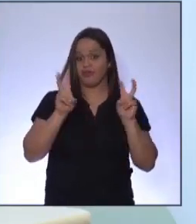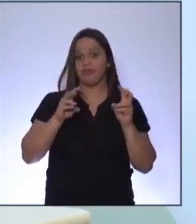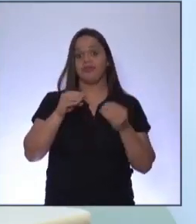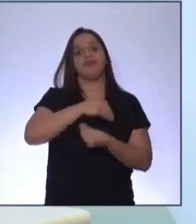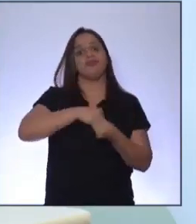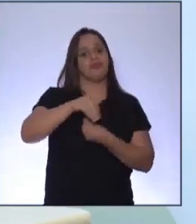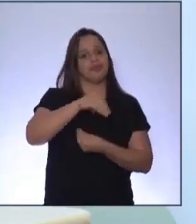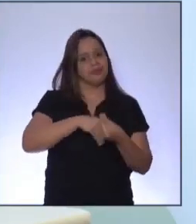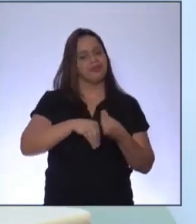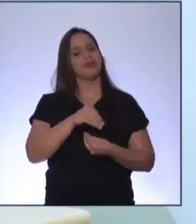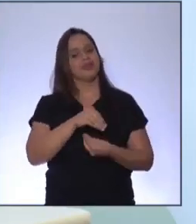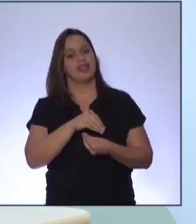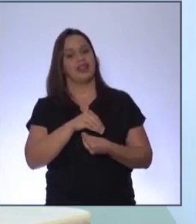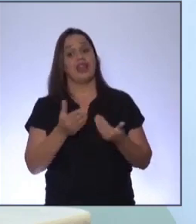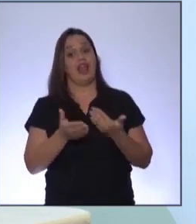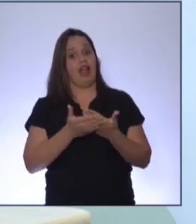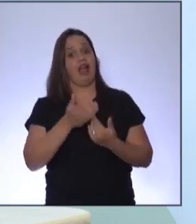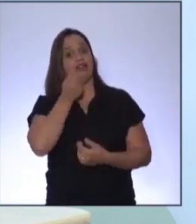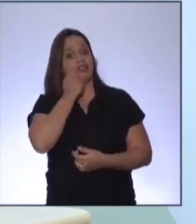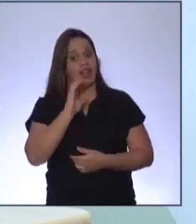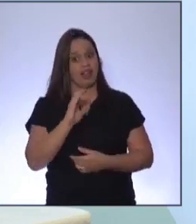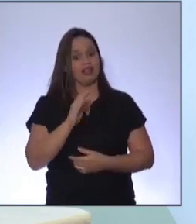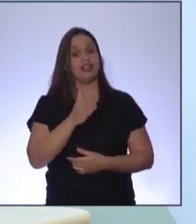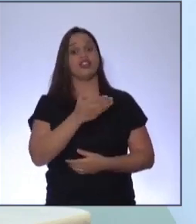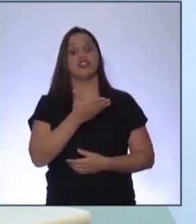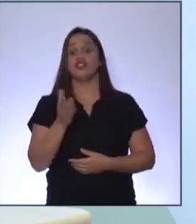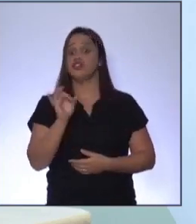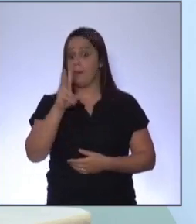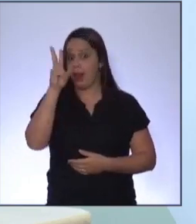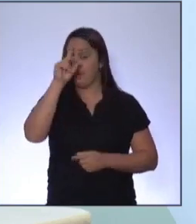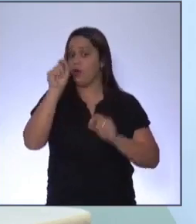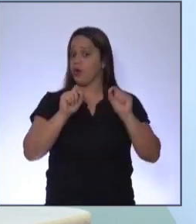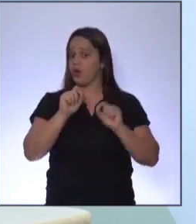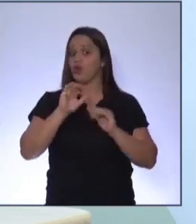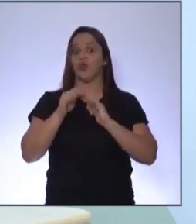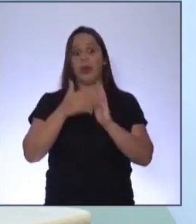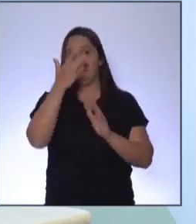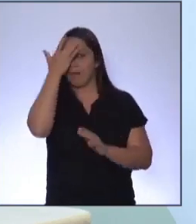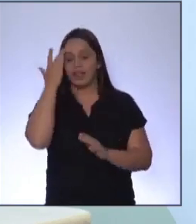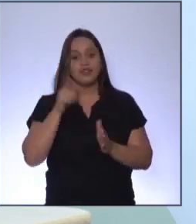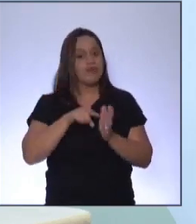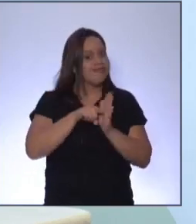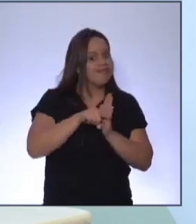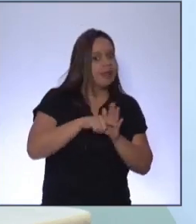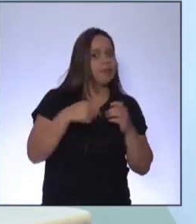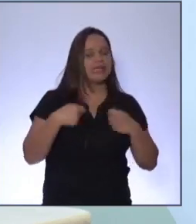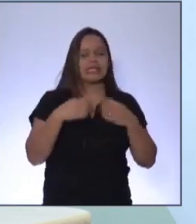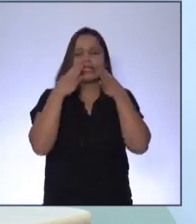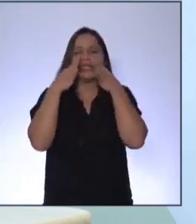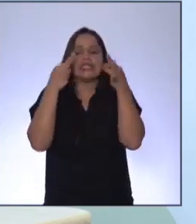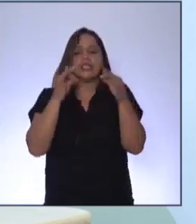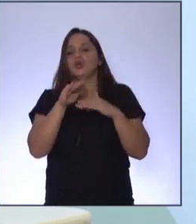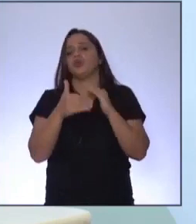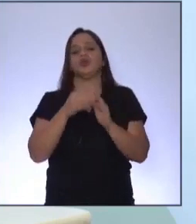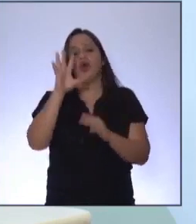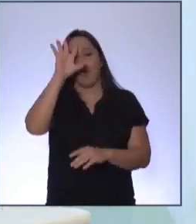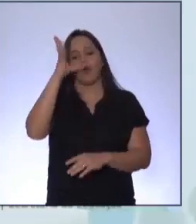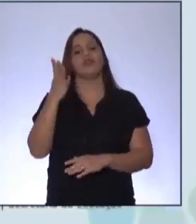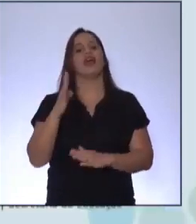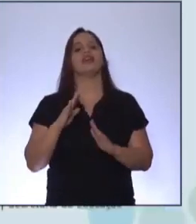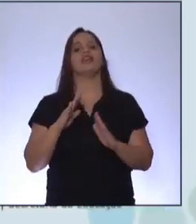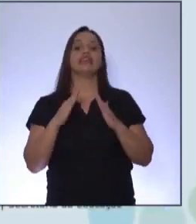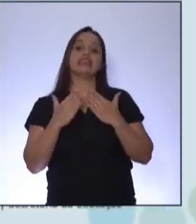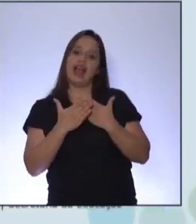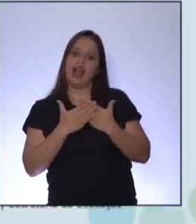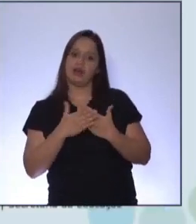de ciências. E só para lembrar, você sabe que todo cientista ele precisa ficar atento a tudo que acontece na aula. Então vamos lá, pegue o seu